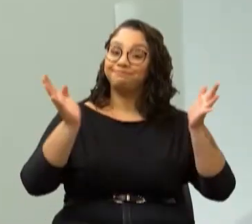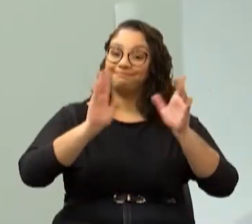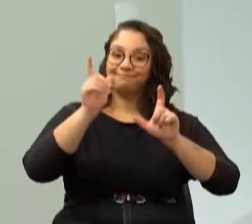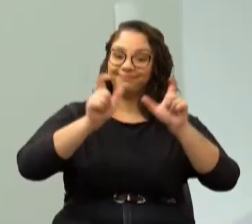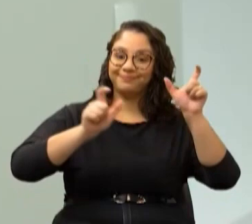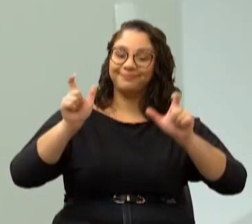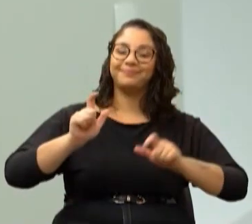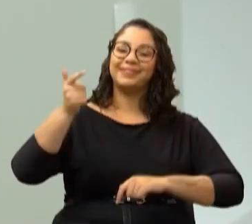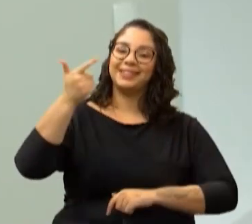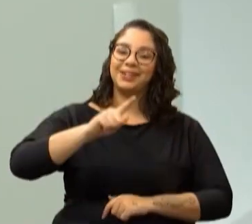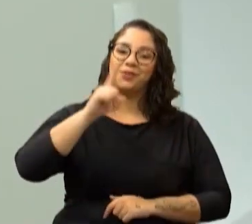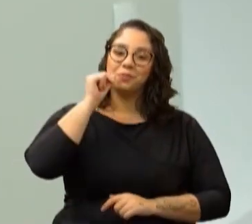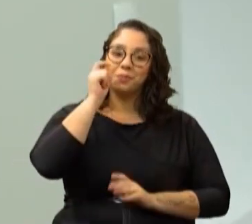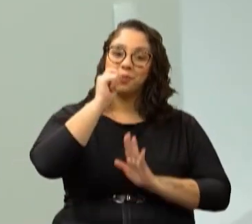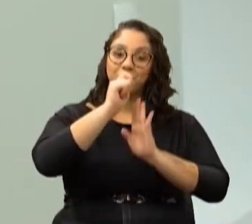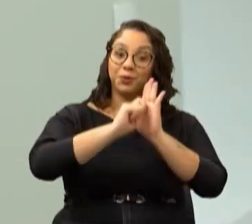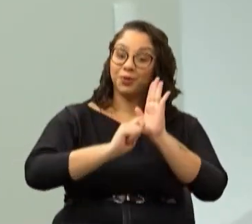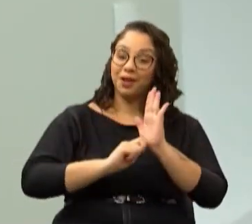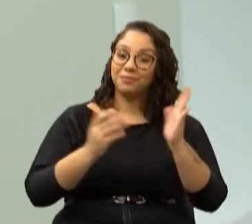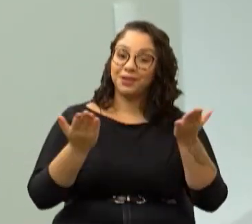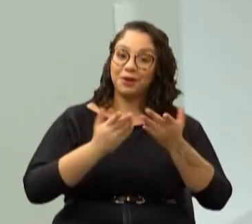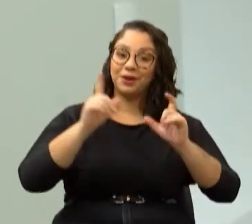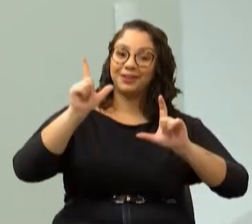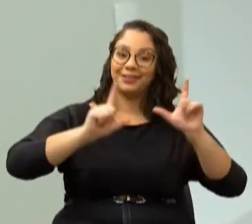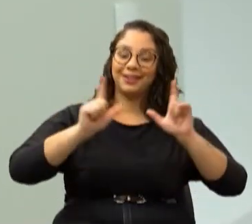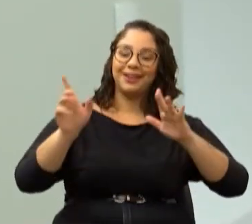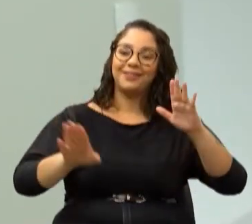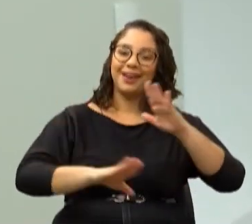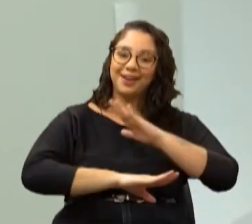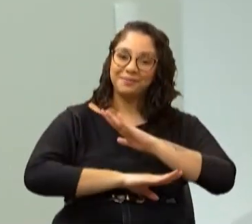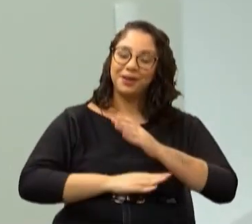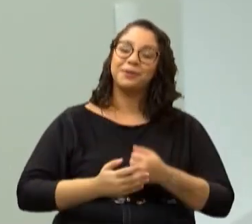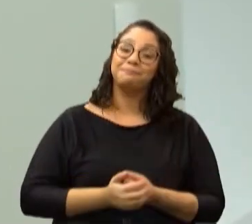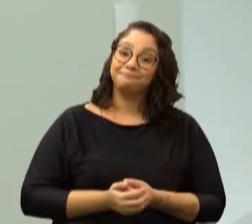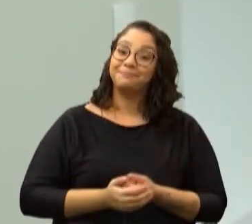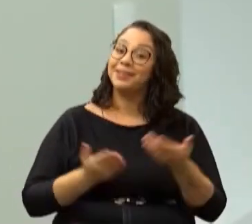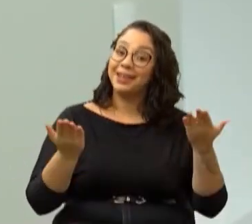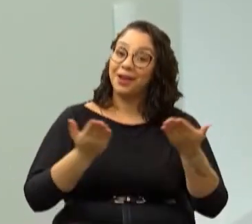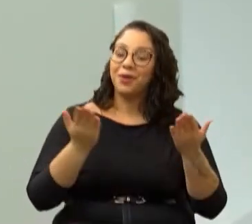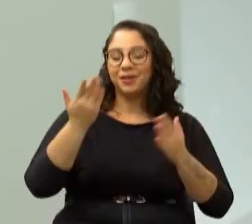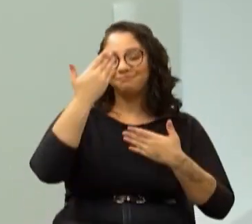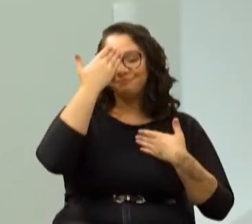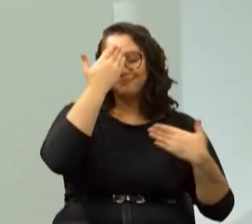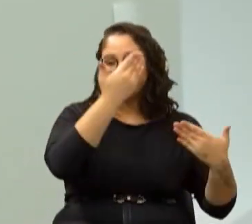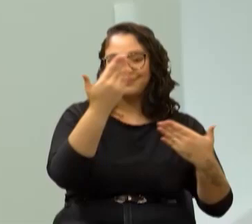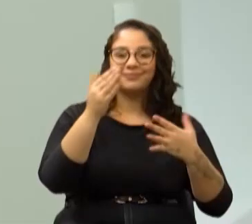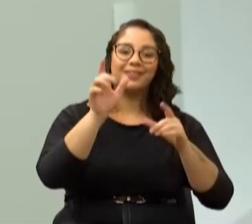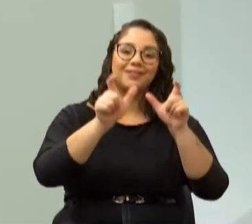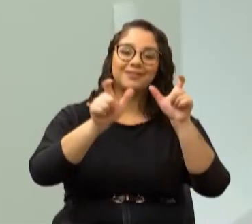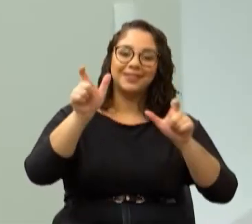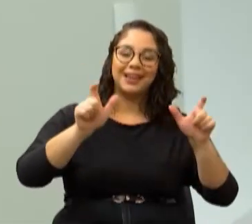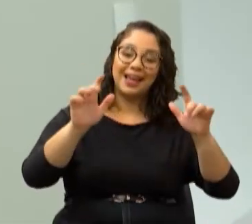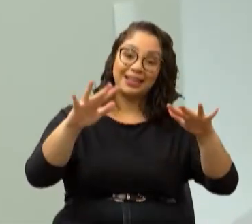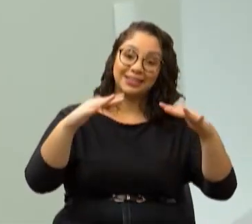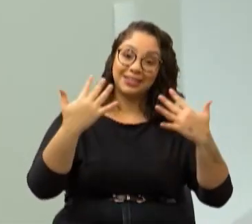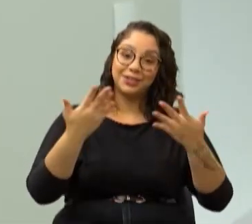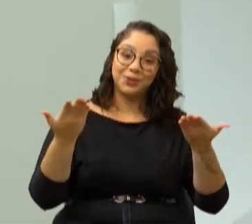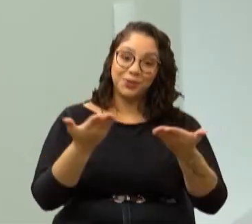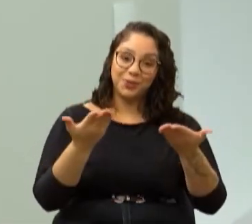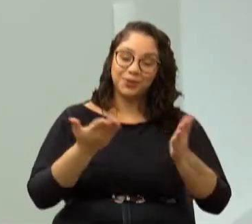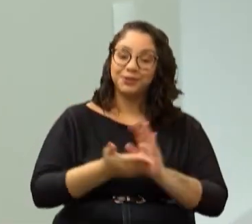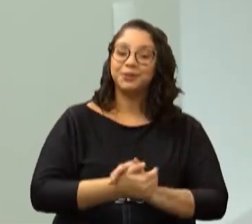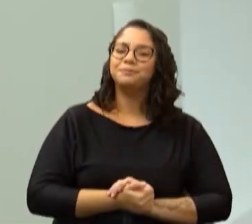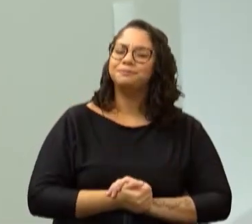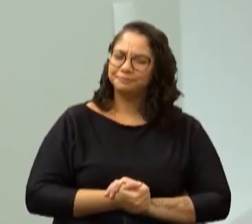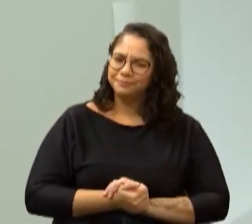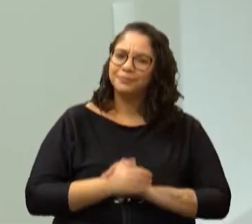Oi, gente, mais um Na Ponta do Lápis no ar, aqui na TV Câmara Campinas. De já agradeço a audiência de vocês.